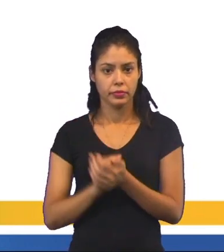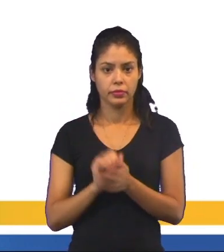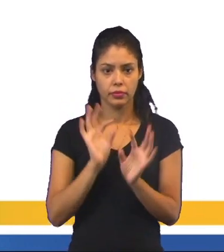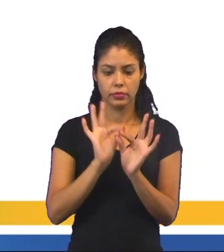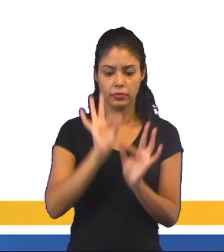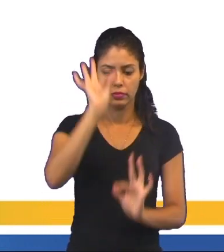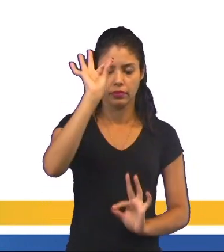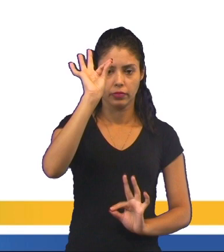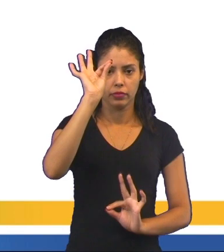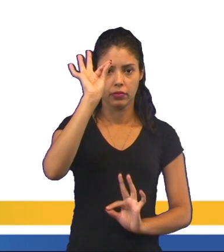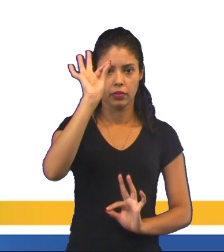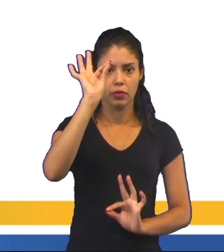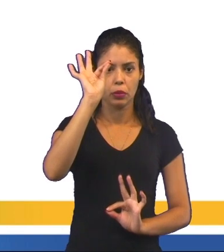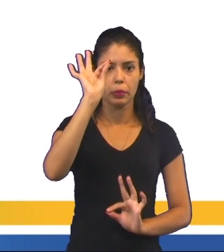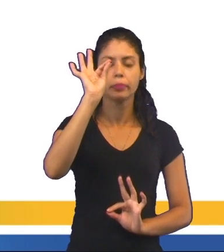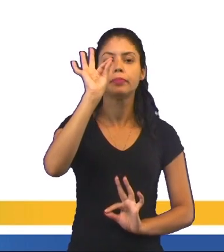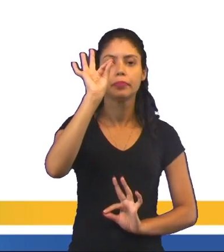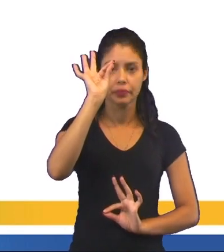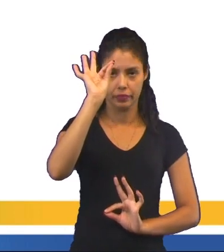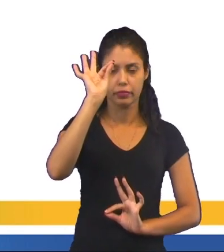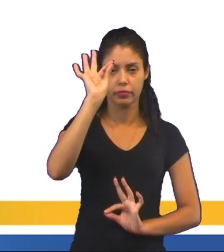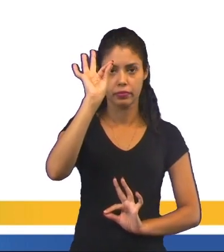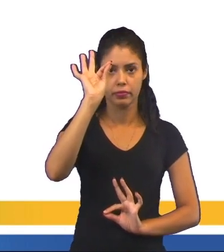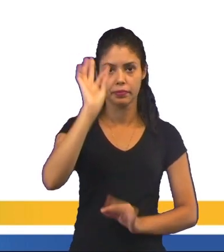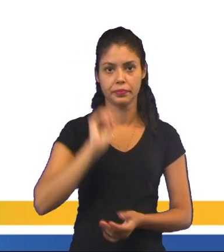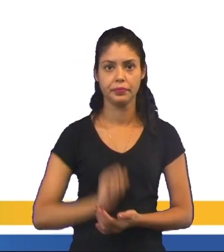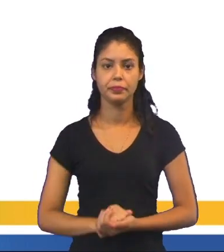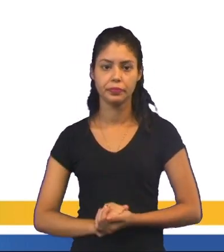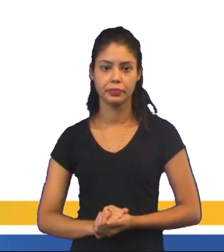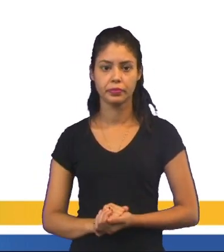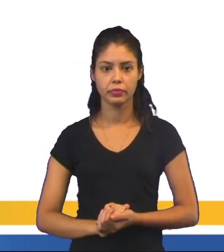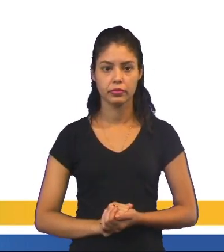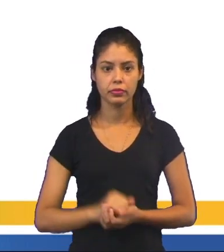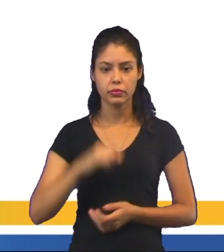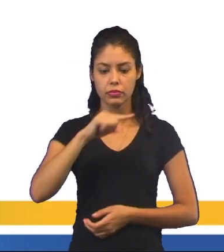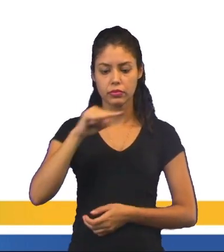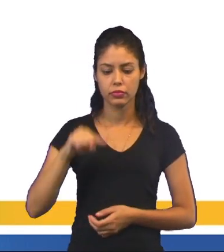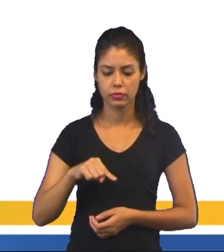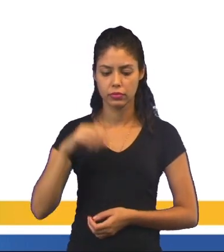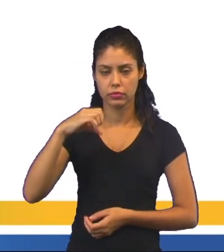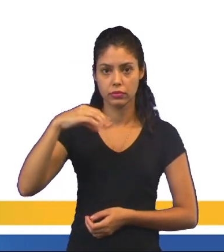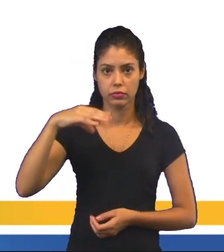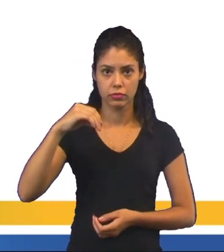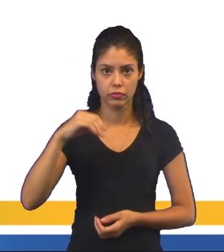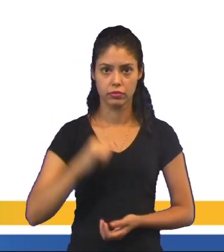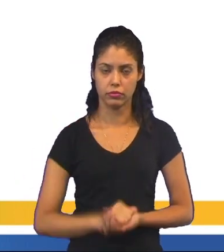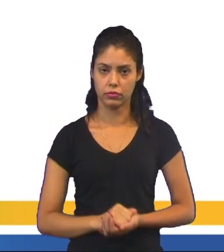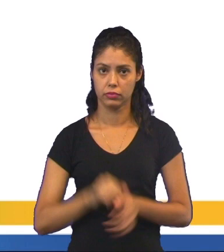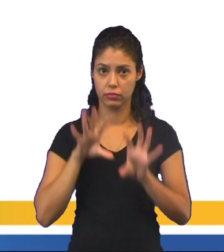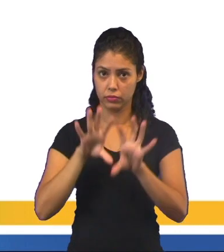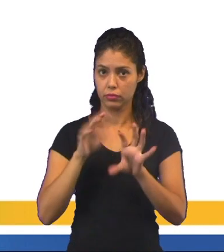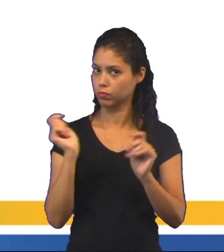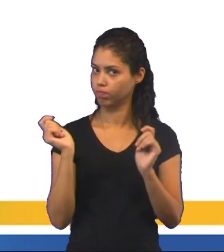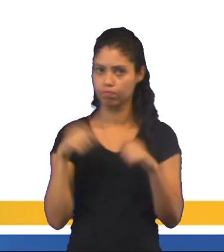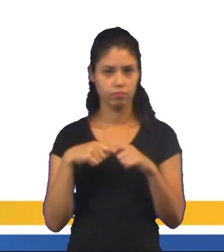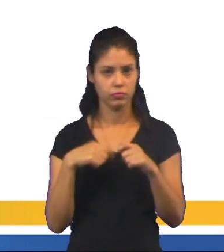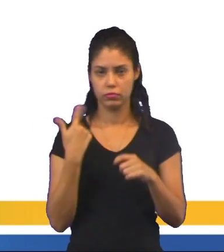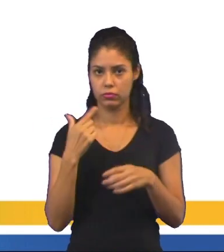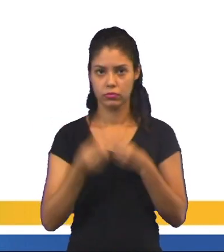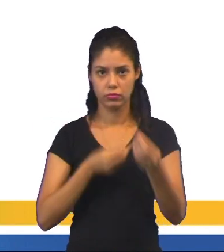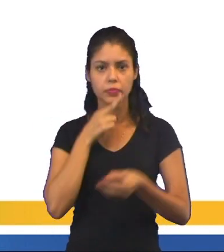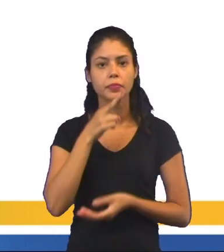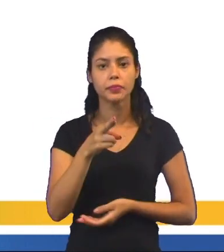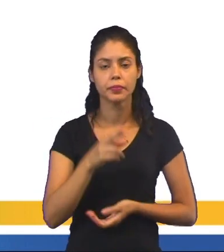uma reta bem ao meio do plano cartesiano com abertura de 90° mas aí não é possível